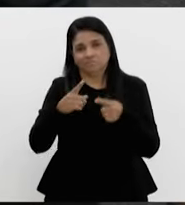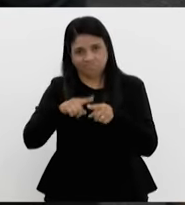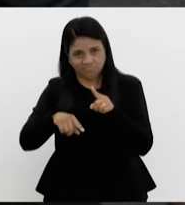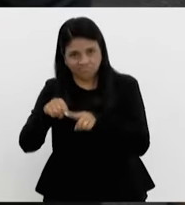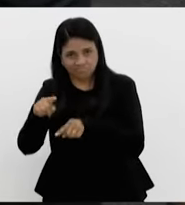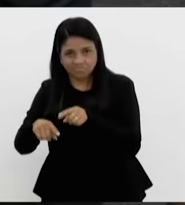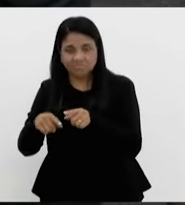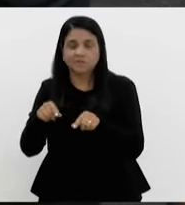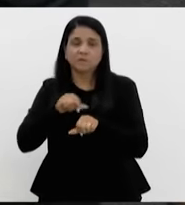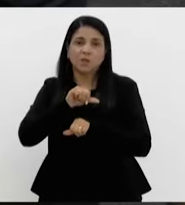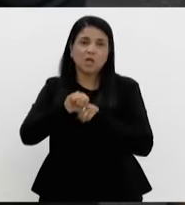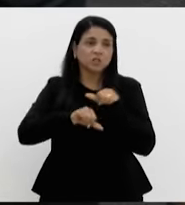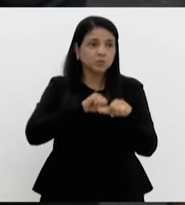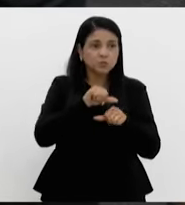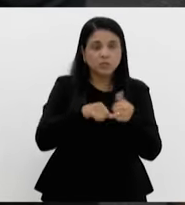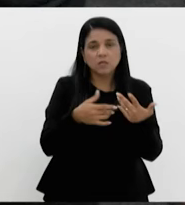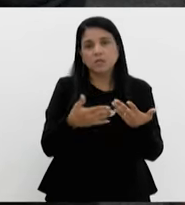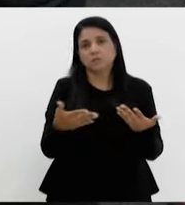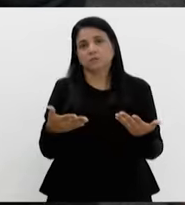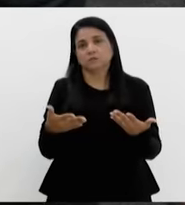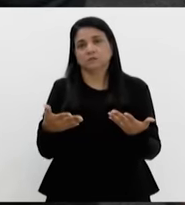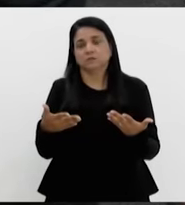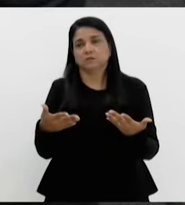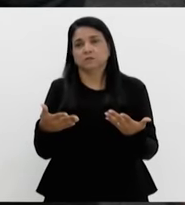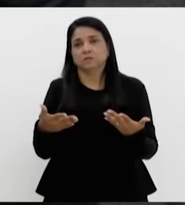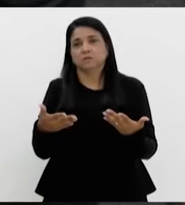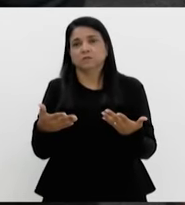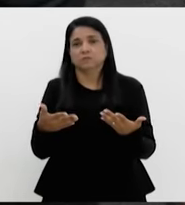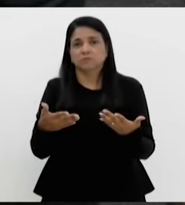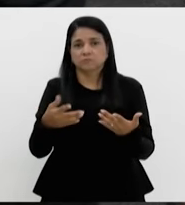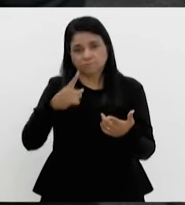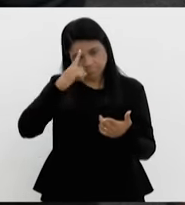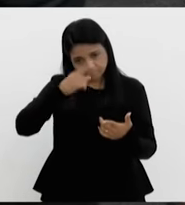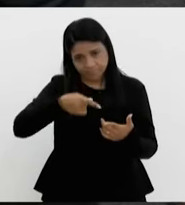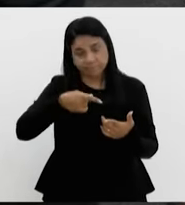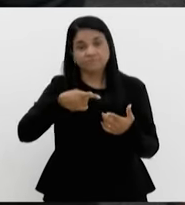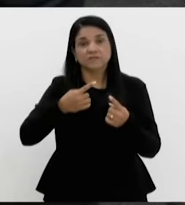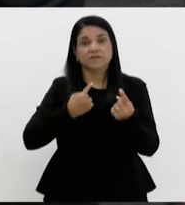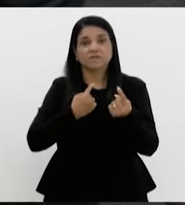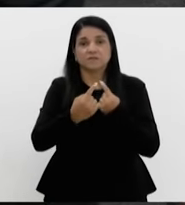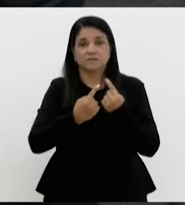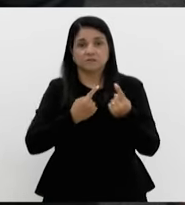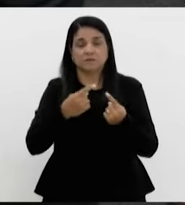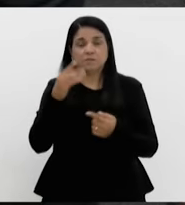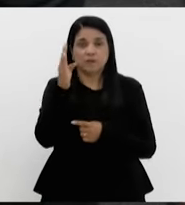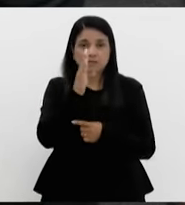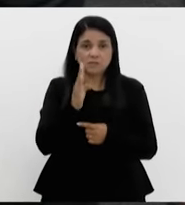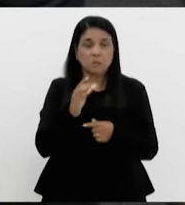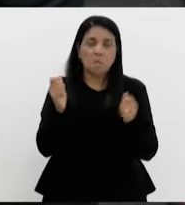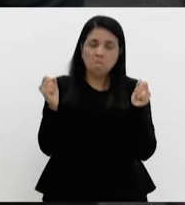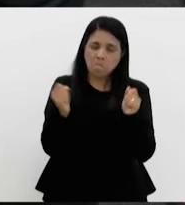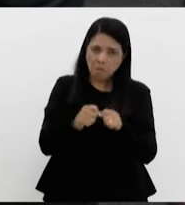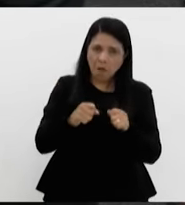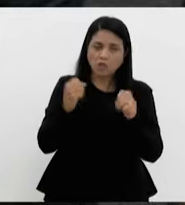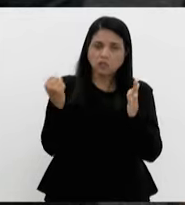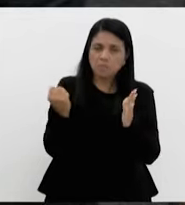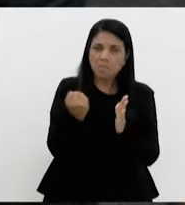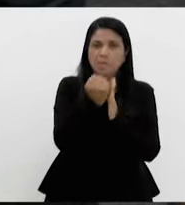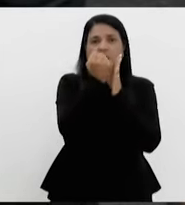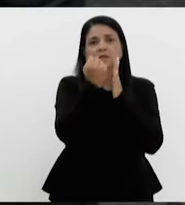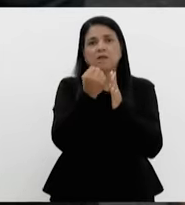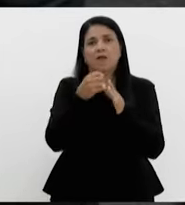que estão sendo designadas, provavelmente na Avenida Brasil, podem impactar a circulação